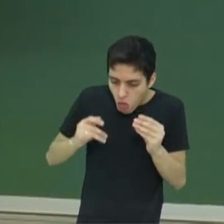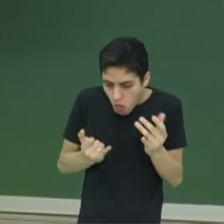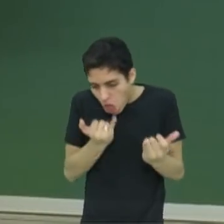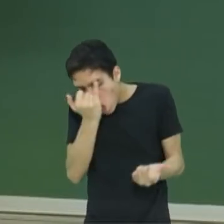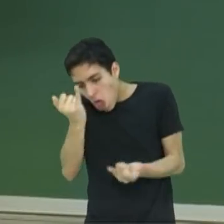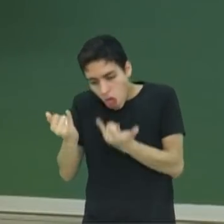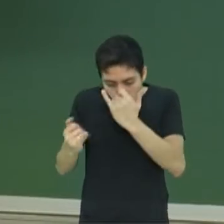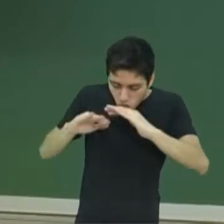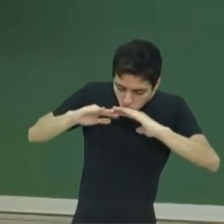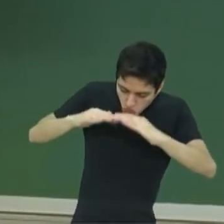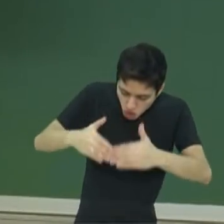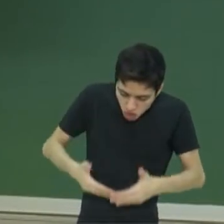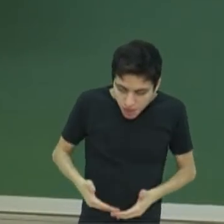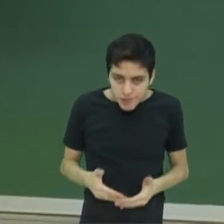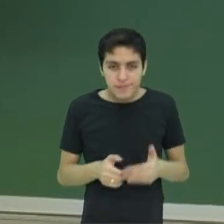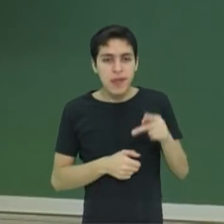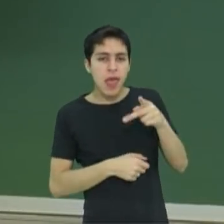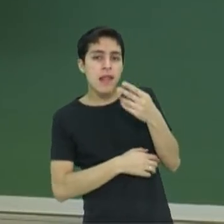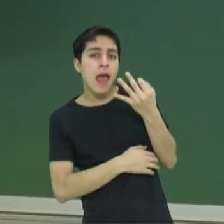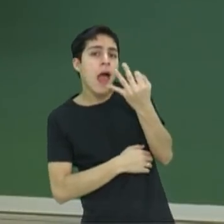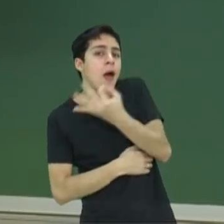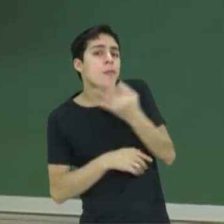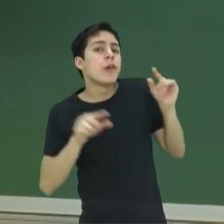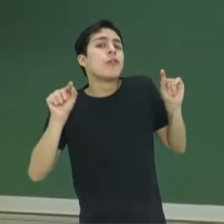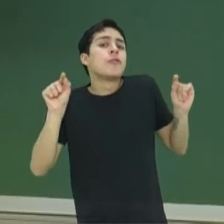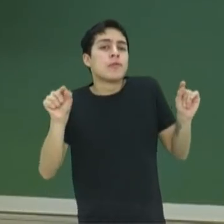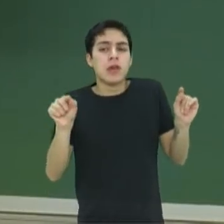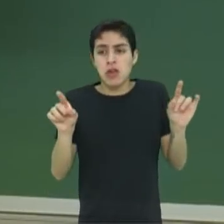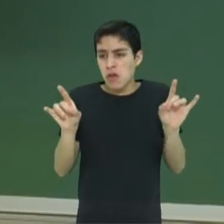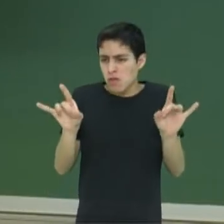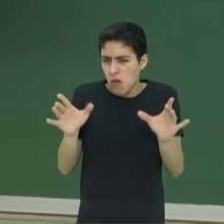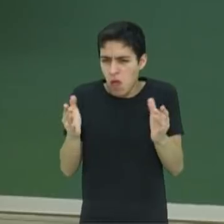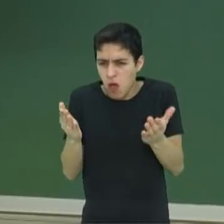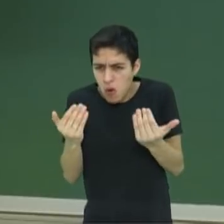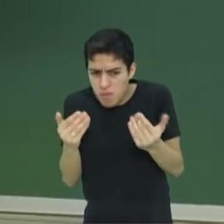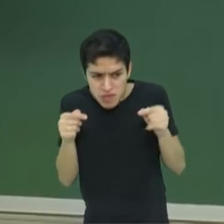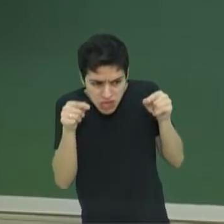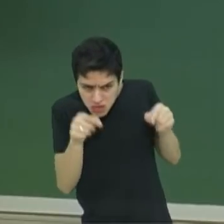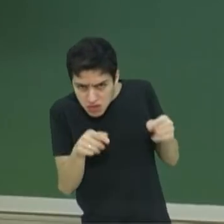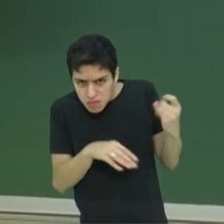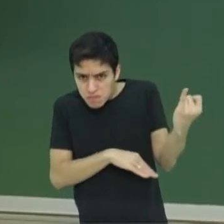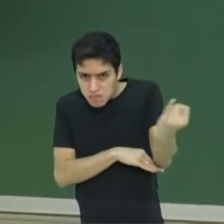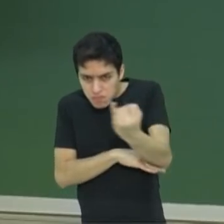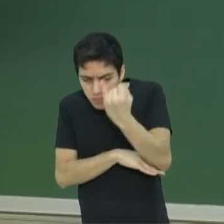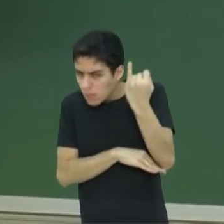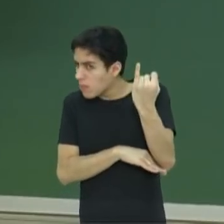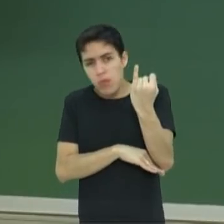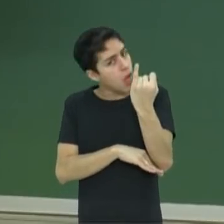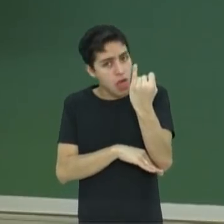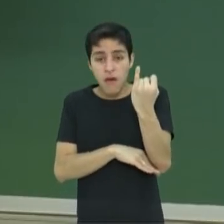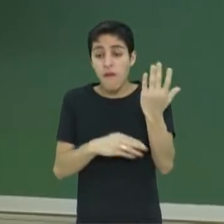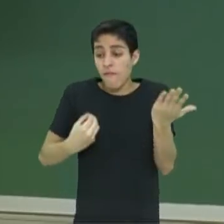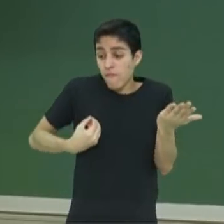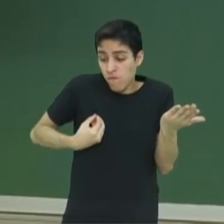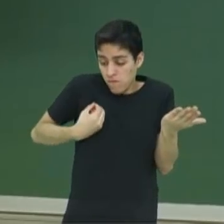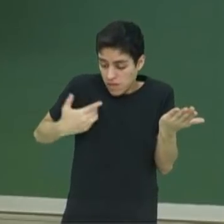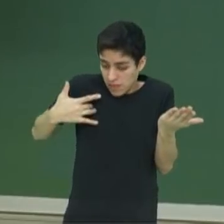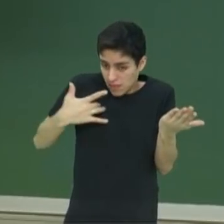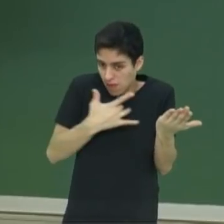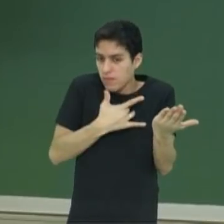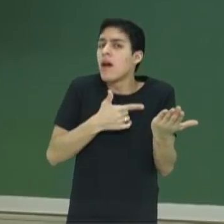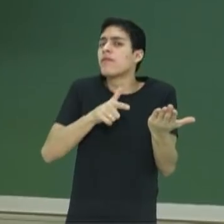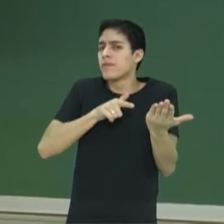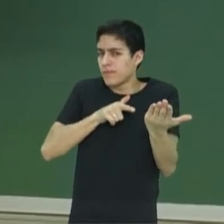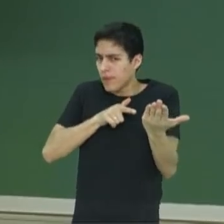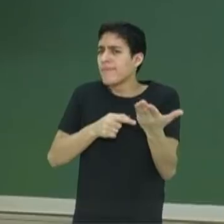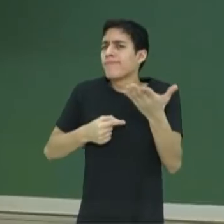quer dizer, ele quer argumentar que só a alimentação não é necessária, não é fundamental para uma vida saudável na visão do menino.